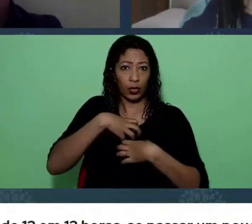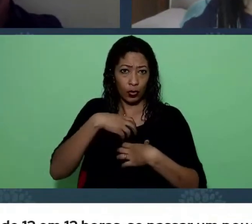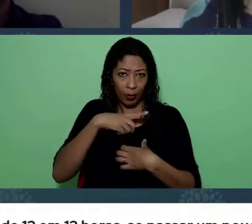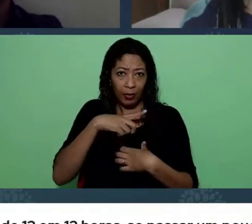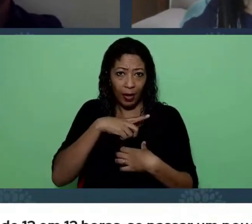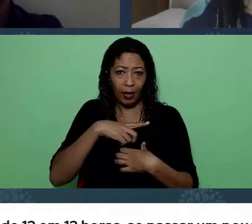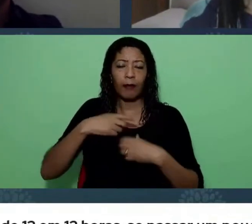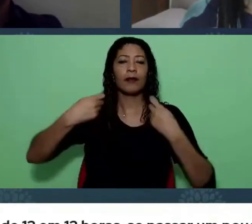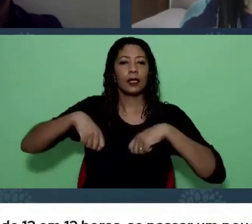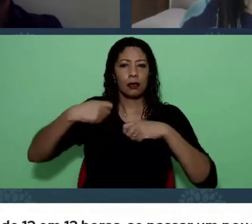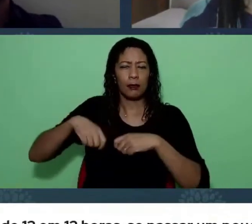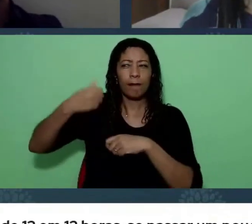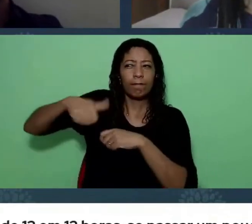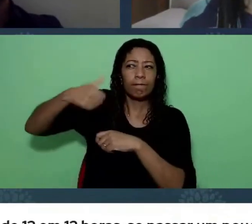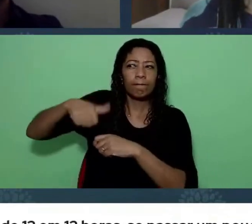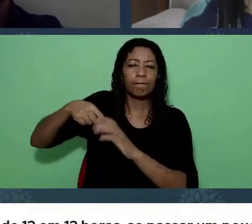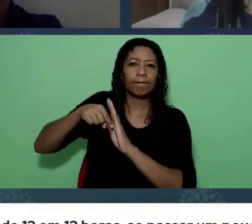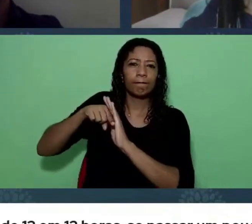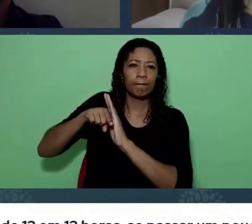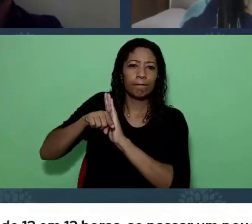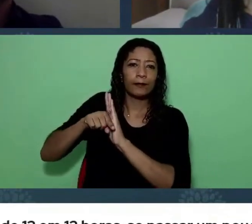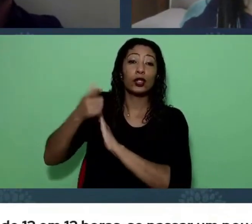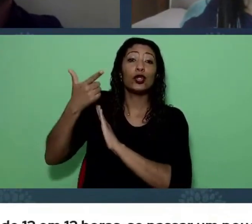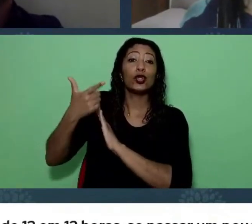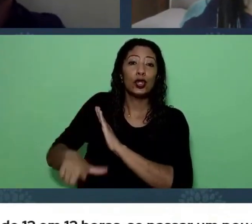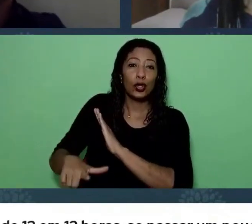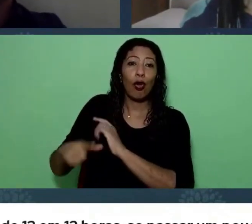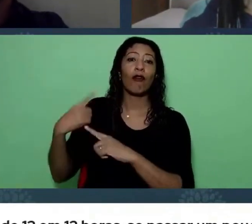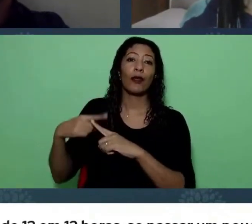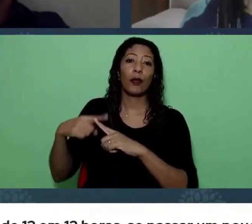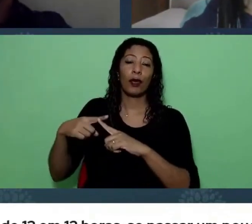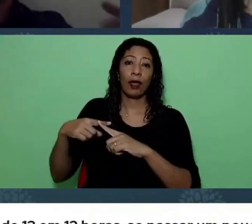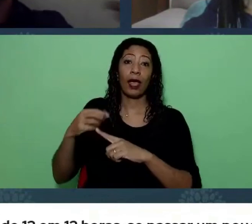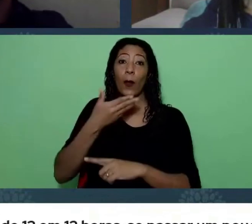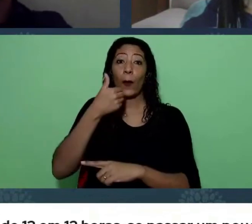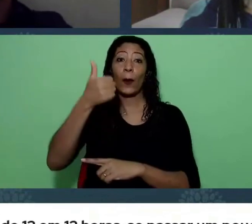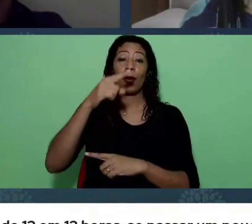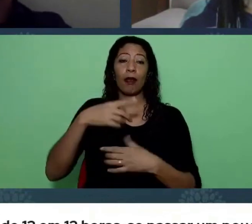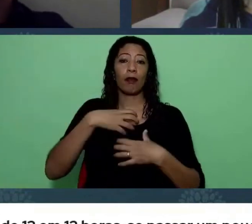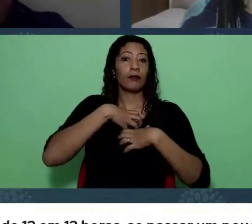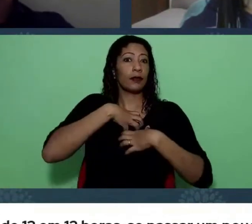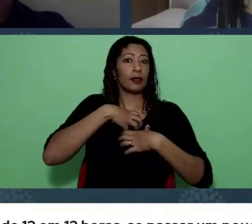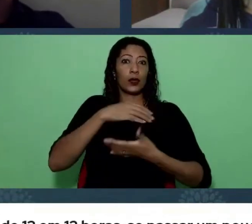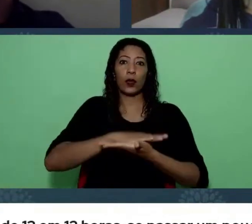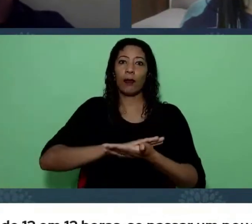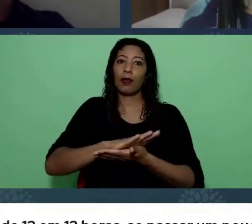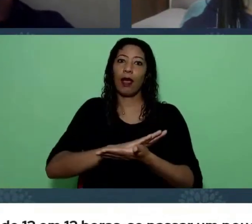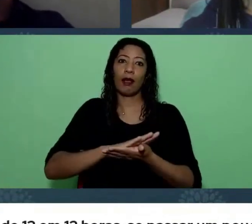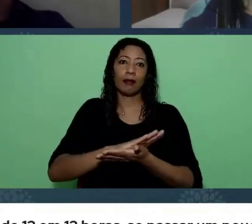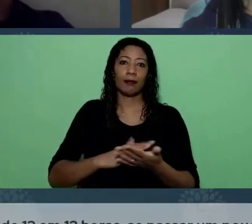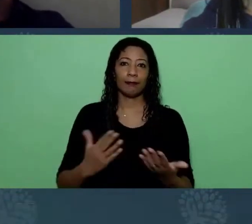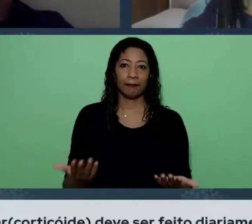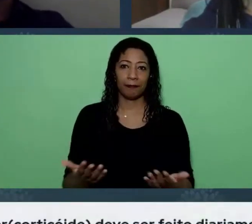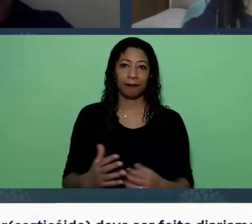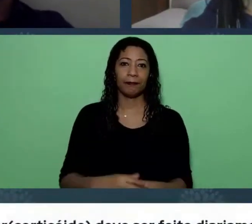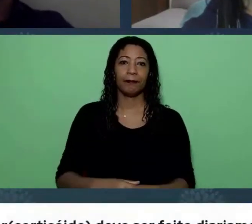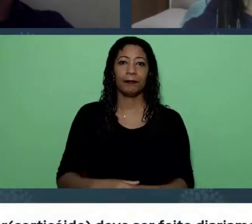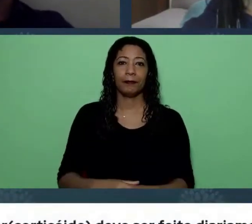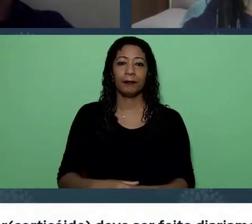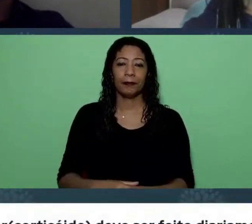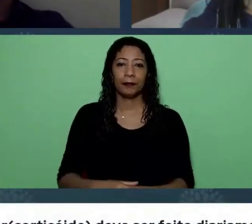ficar sem nada de sintomas. E vale a pena a gente reavaliar o tratamento e ver se precisa ir para uma etapa superior.